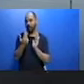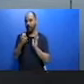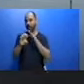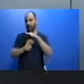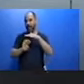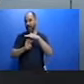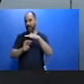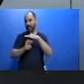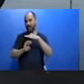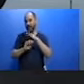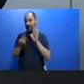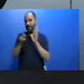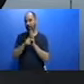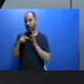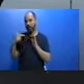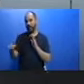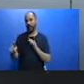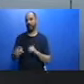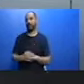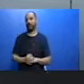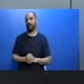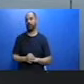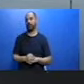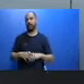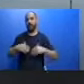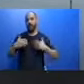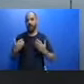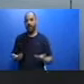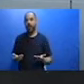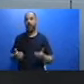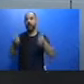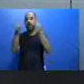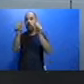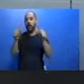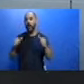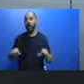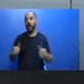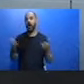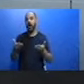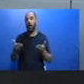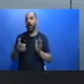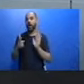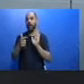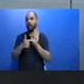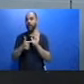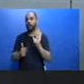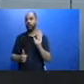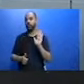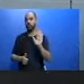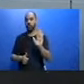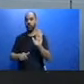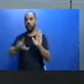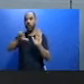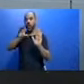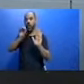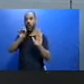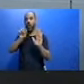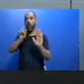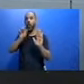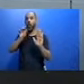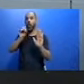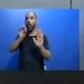empresa e agora no nosso cartaz essa mãozinha é o logotipo